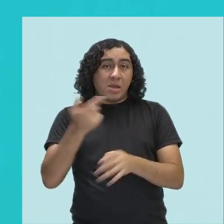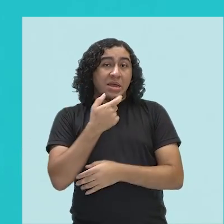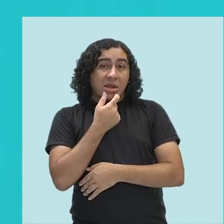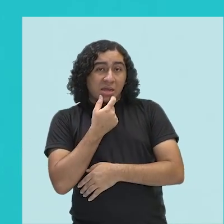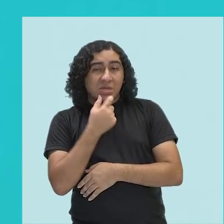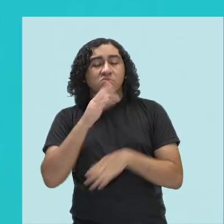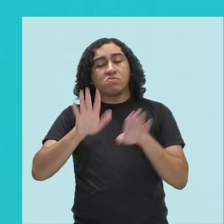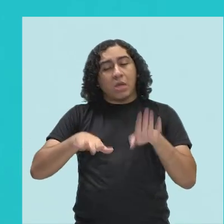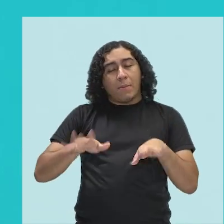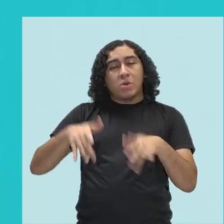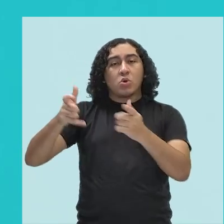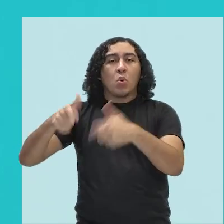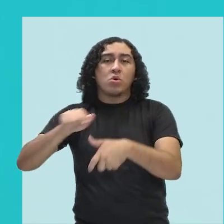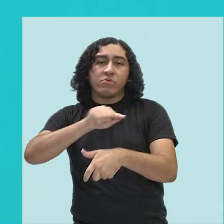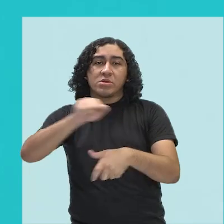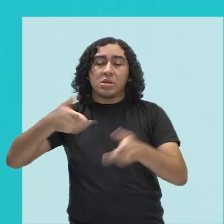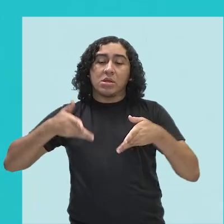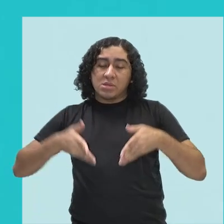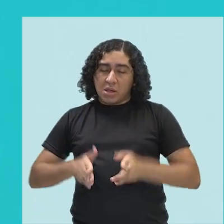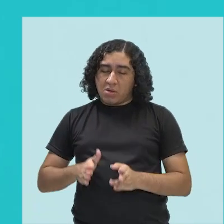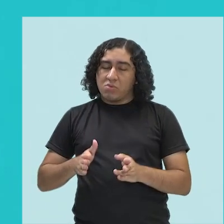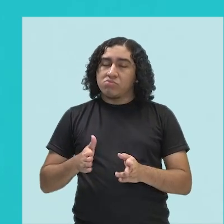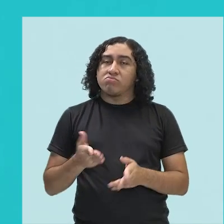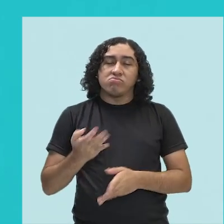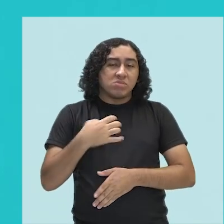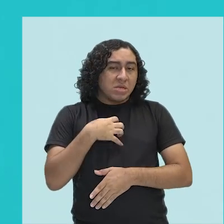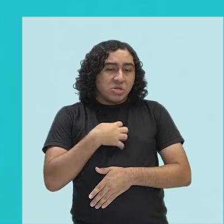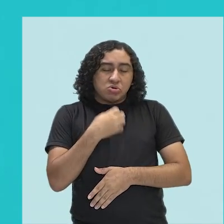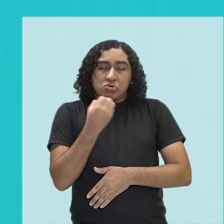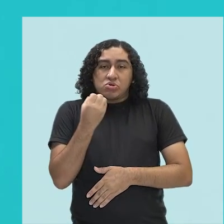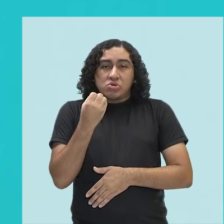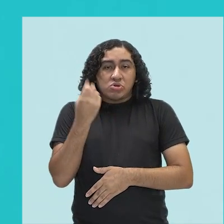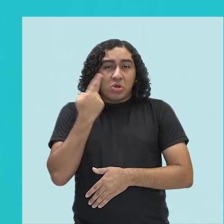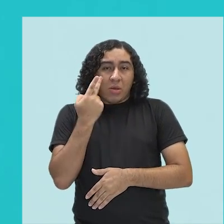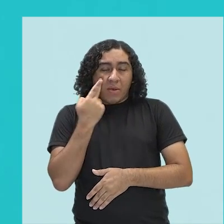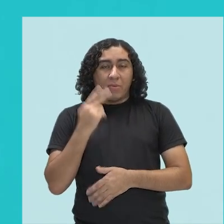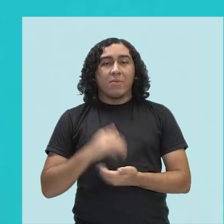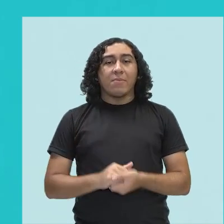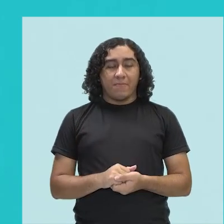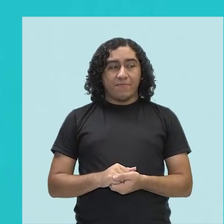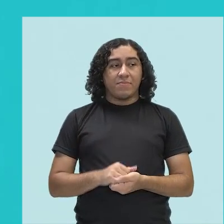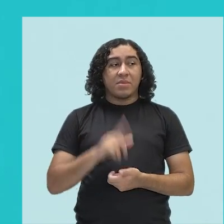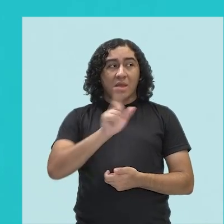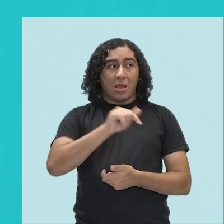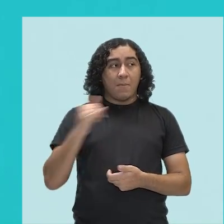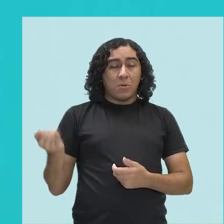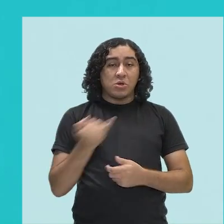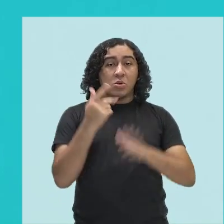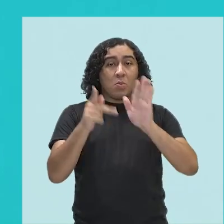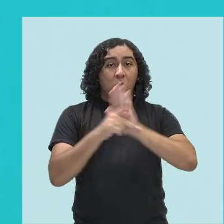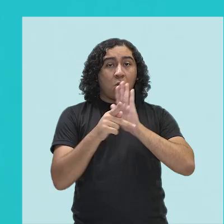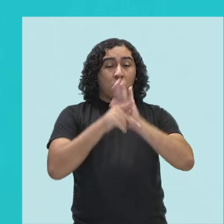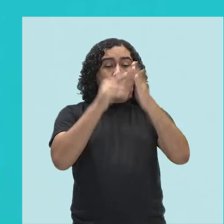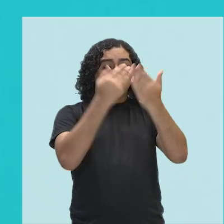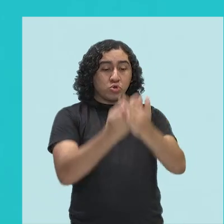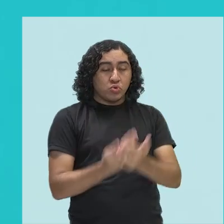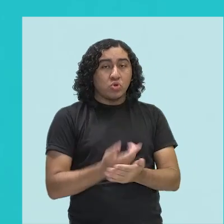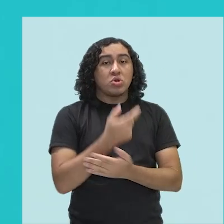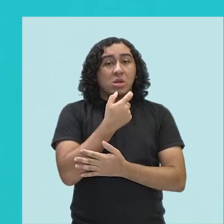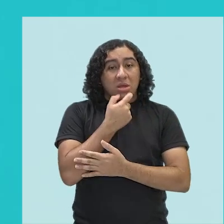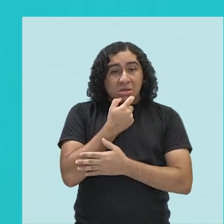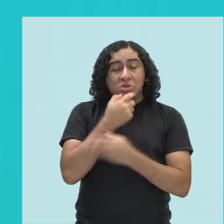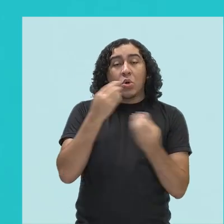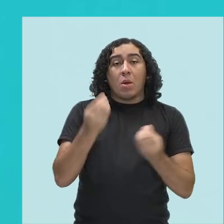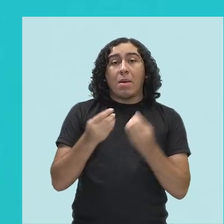de acordo com a sua origem, falando do seu jeito. Então, essa é a importância, né, do estudo da língua